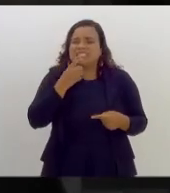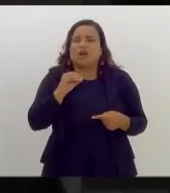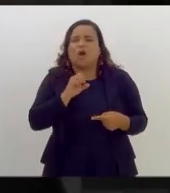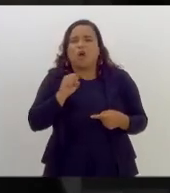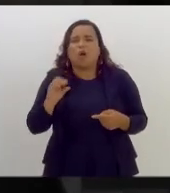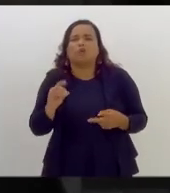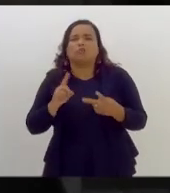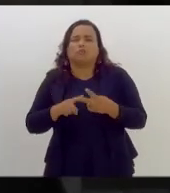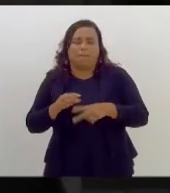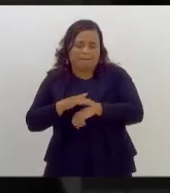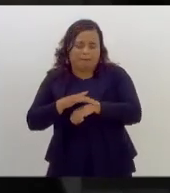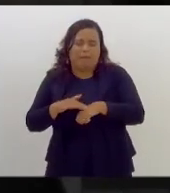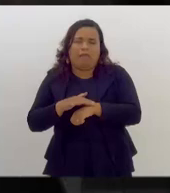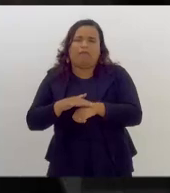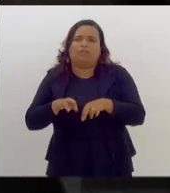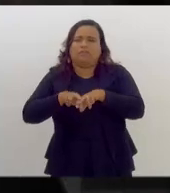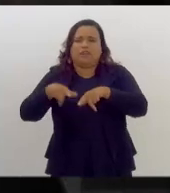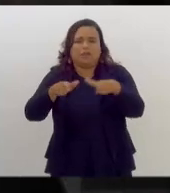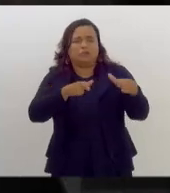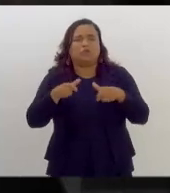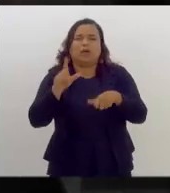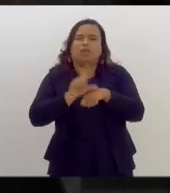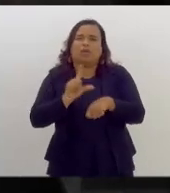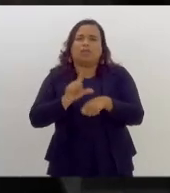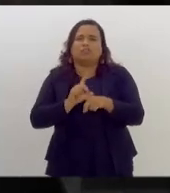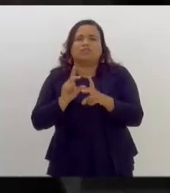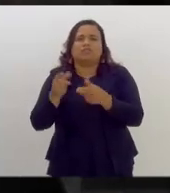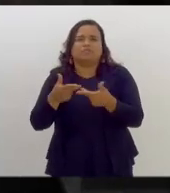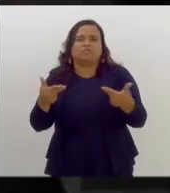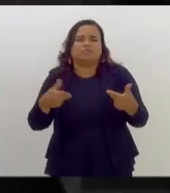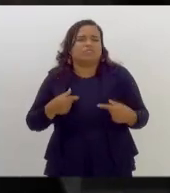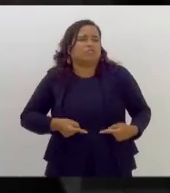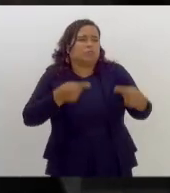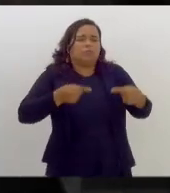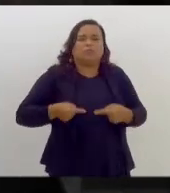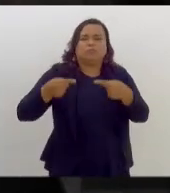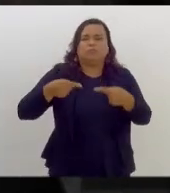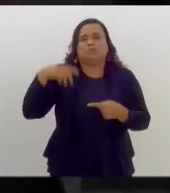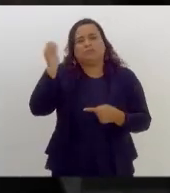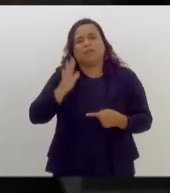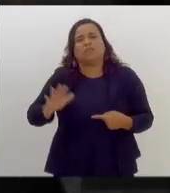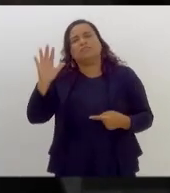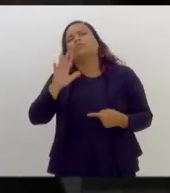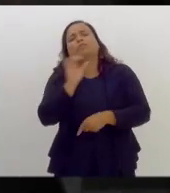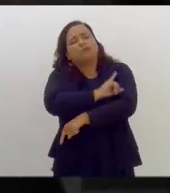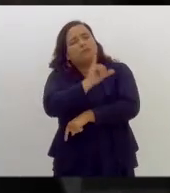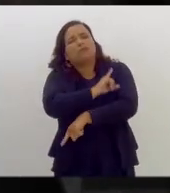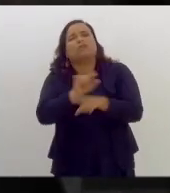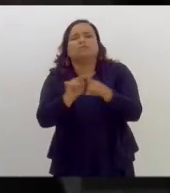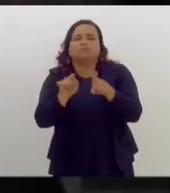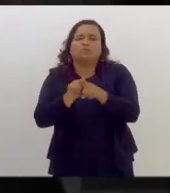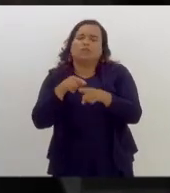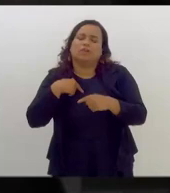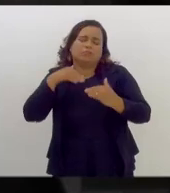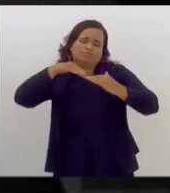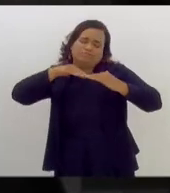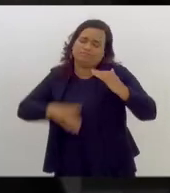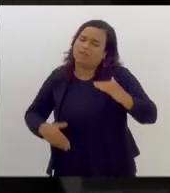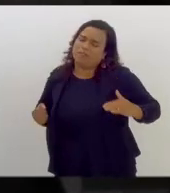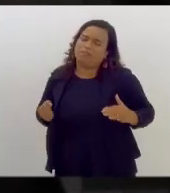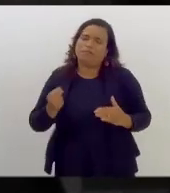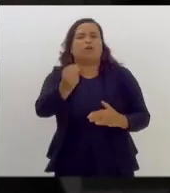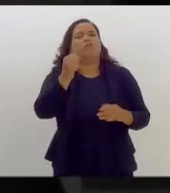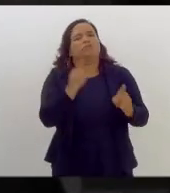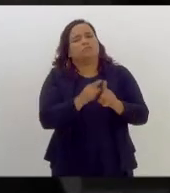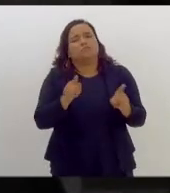açougues e nos supermercados pelo Rio de Janeiro e pelo Brasil afora? Portanto, manifesto aqui a minha discordância profunda, a